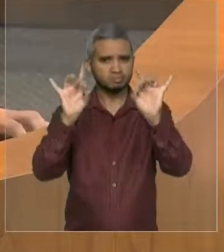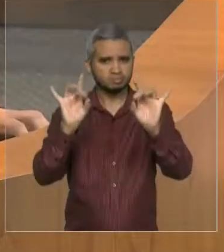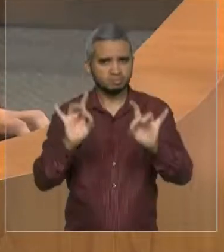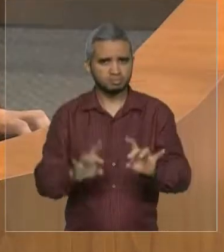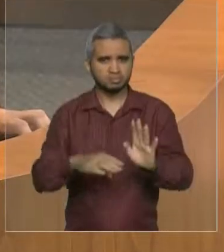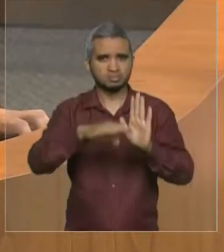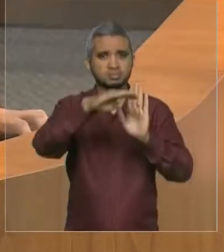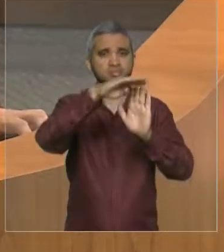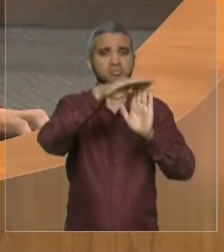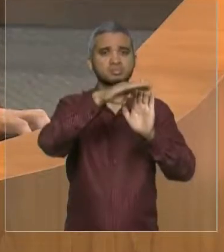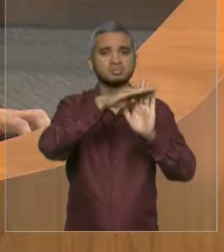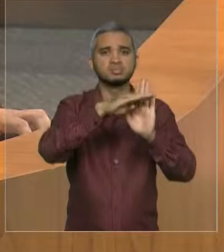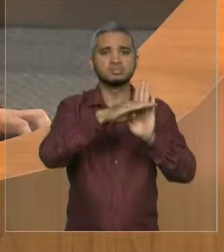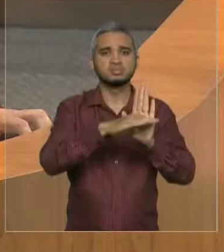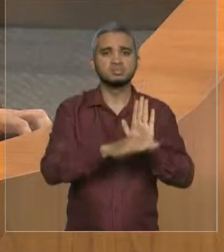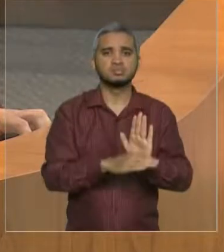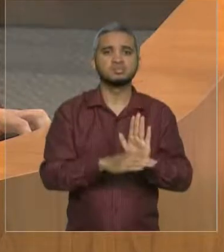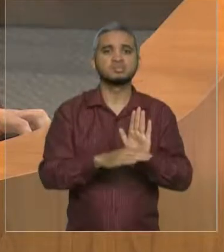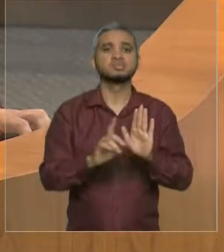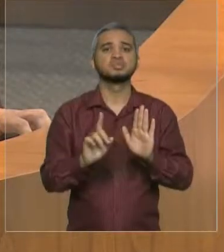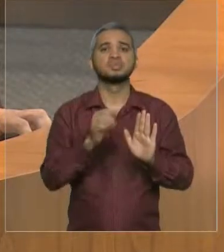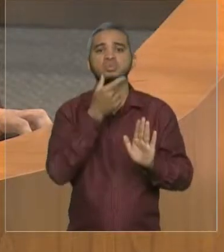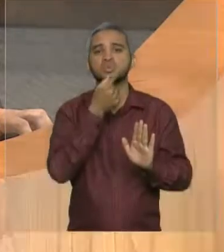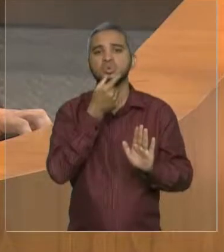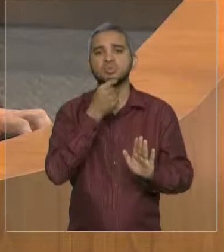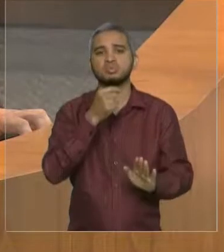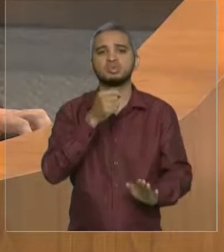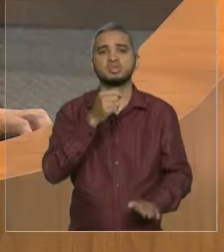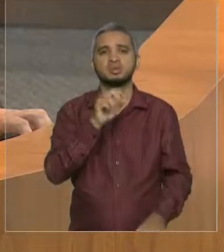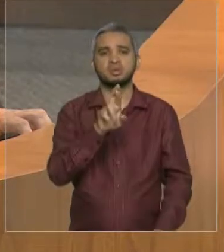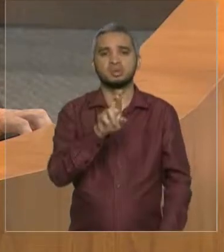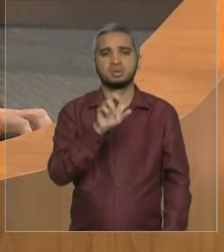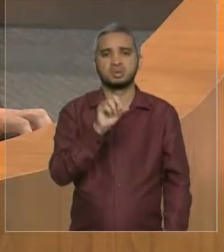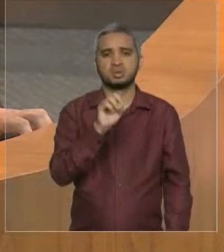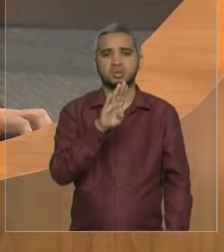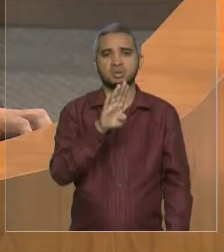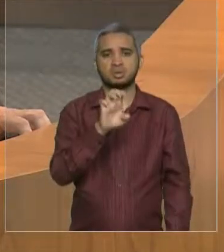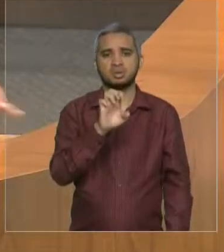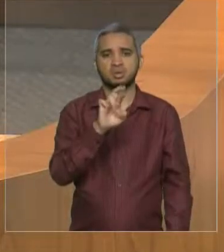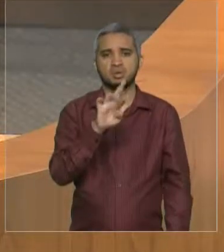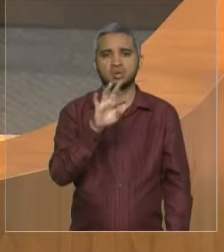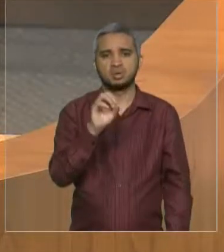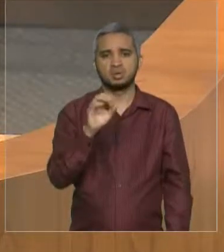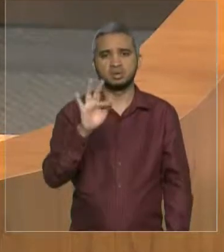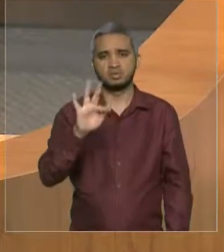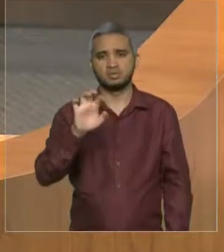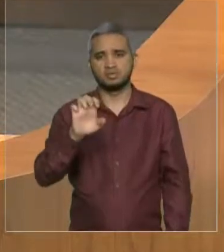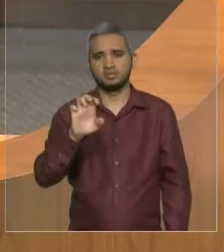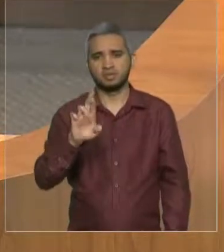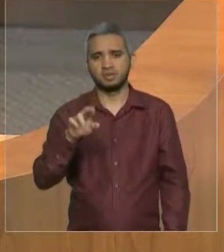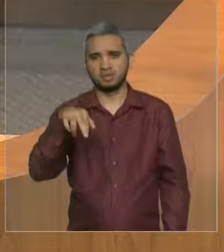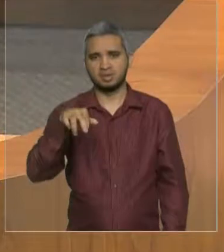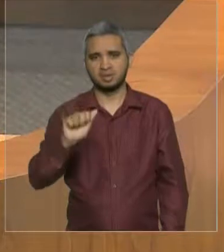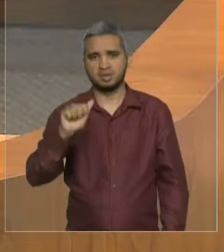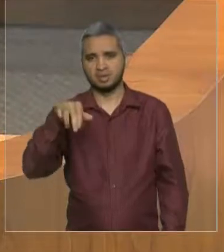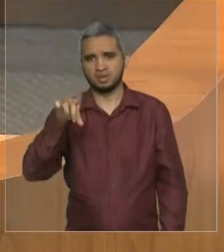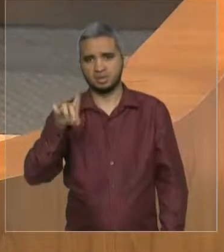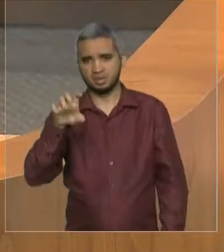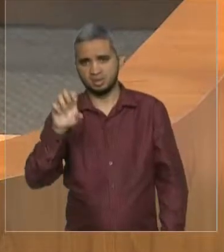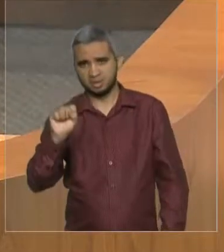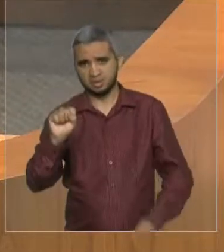apresentado pelo jornalista Roberto Fernandes, todos os dias na TV Mirante, que tem dado destaque para as ações